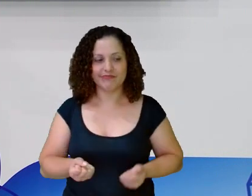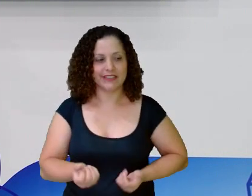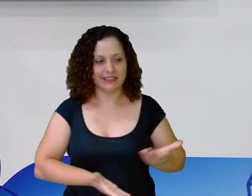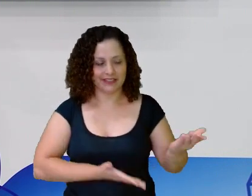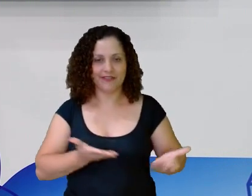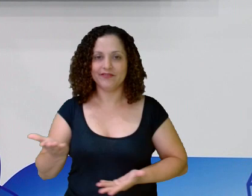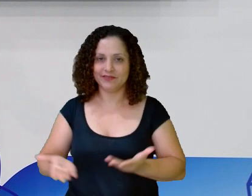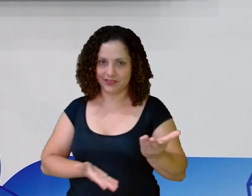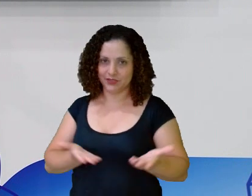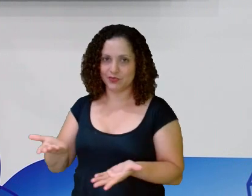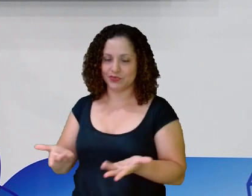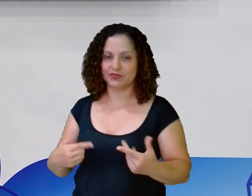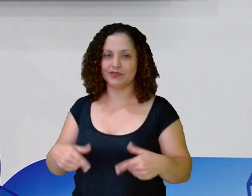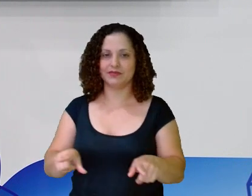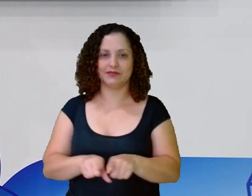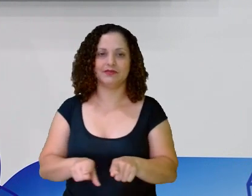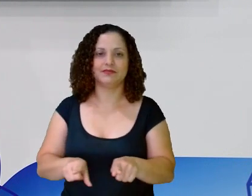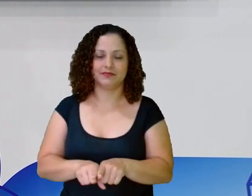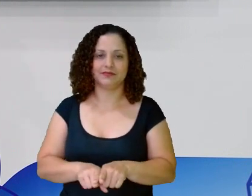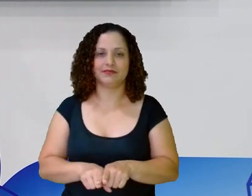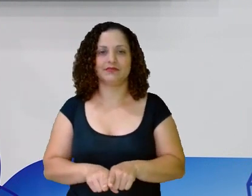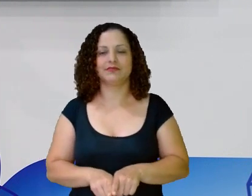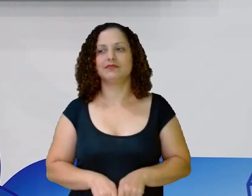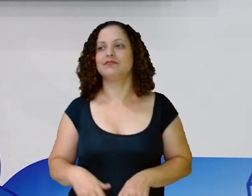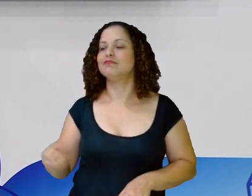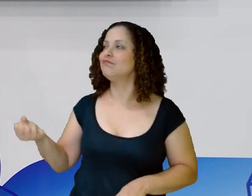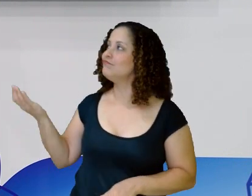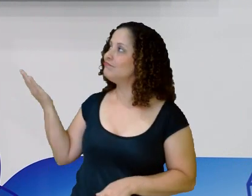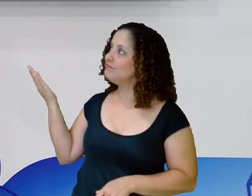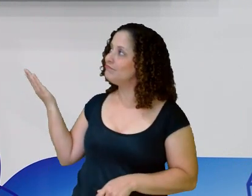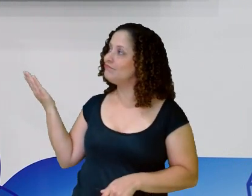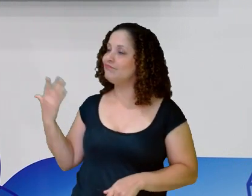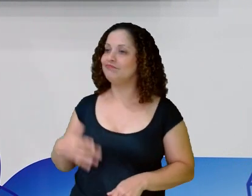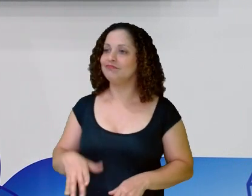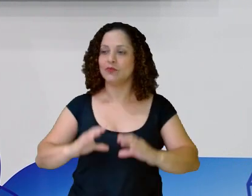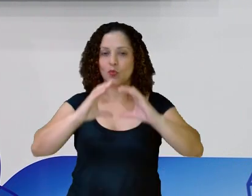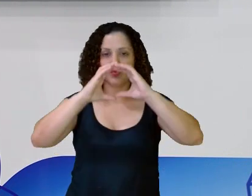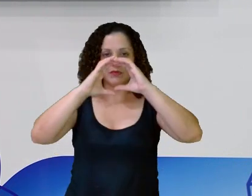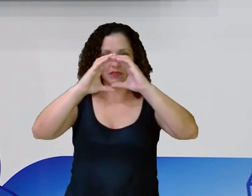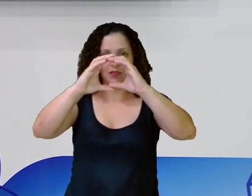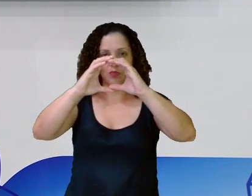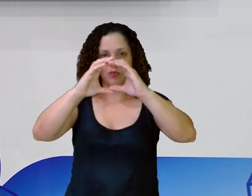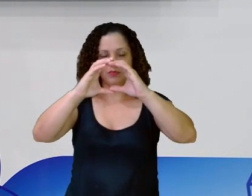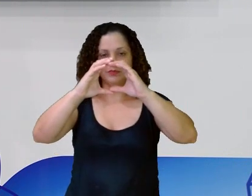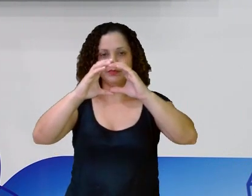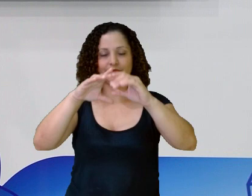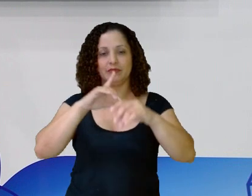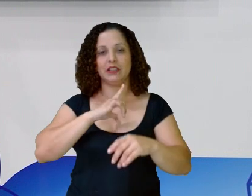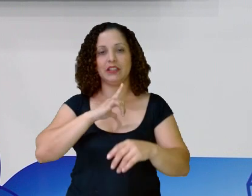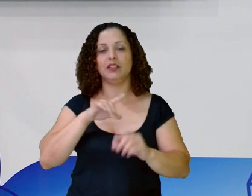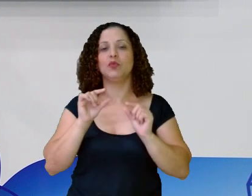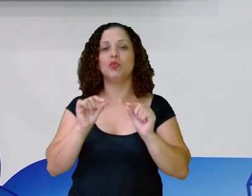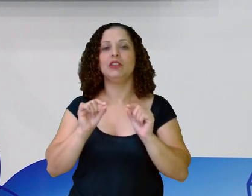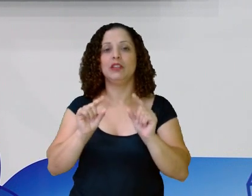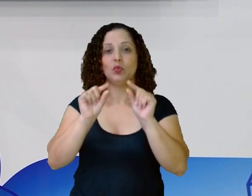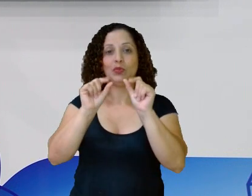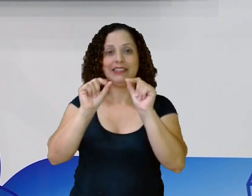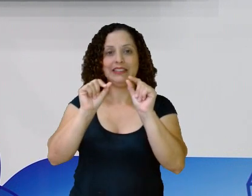Então, produtos e serviços, eu coloquei aqui nesse ciclo, no centro do ciclo aí do produto e serviço, o